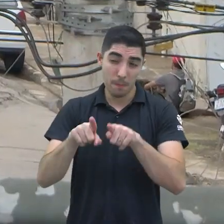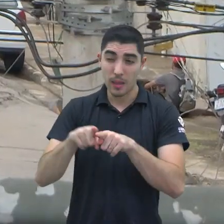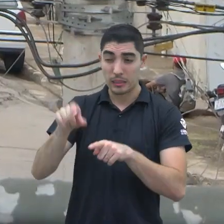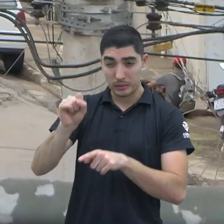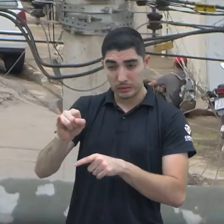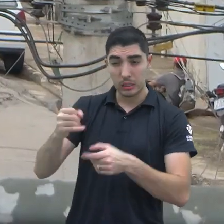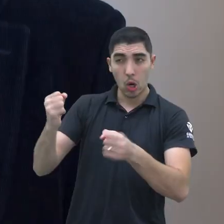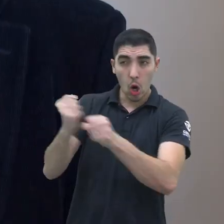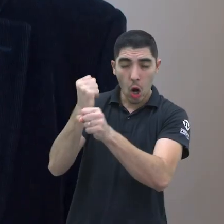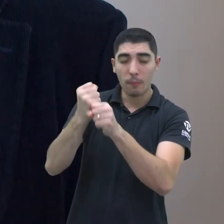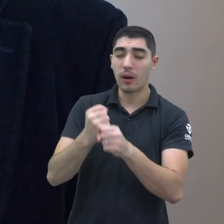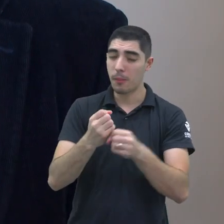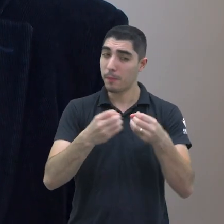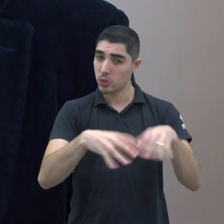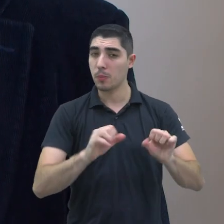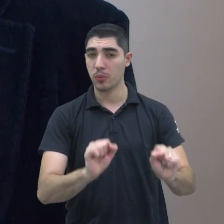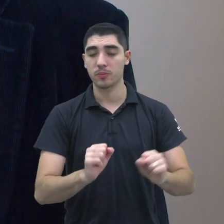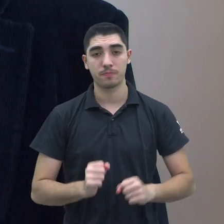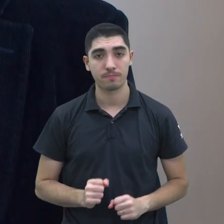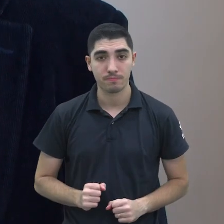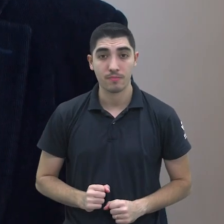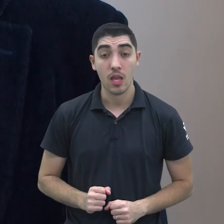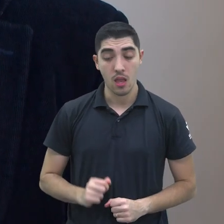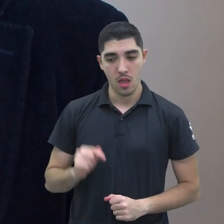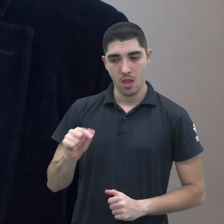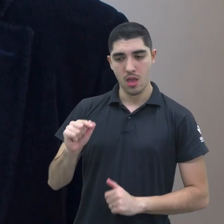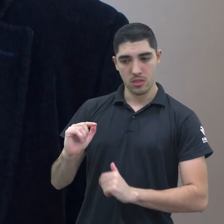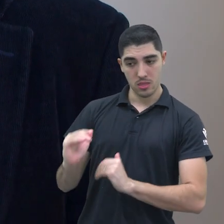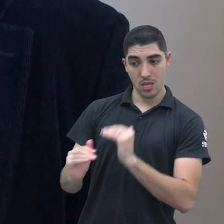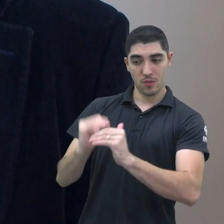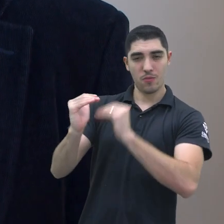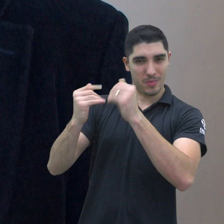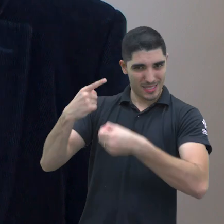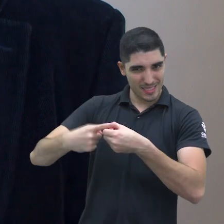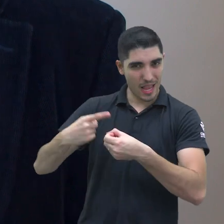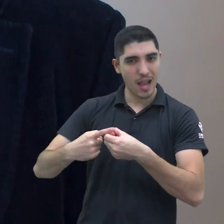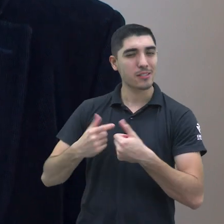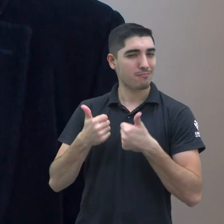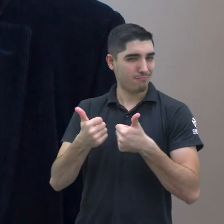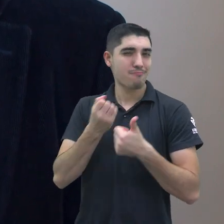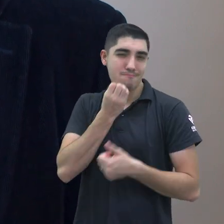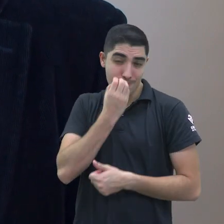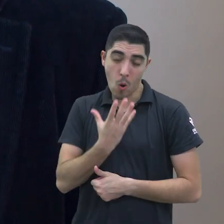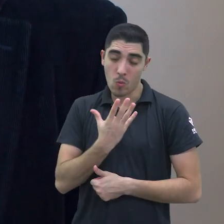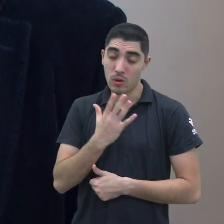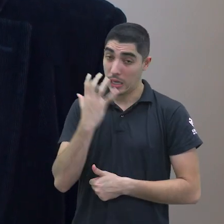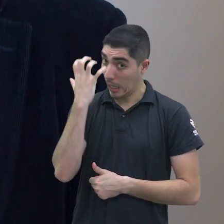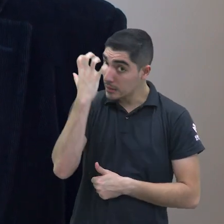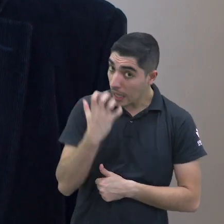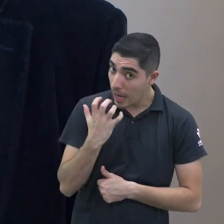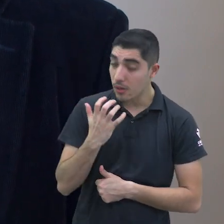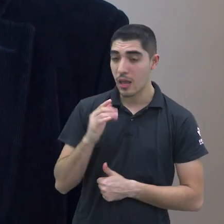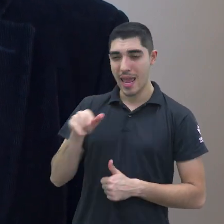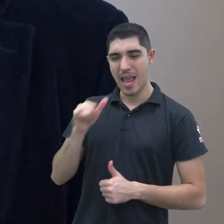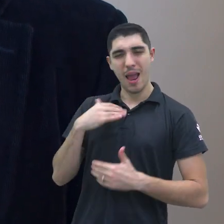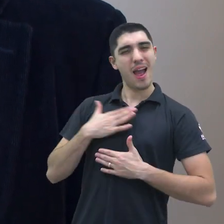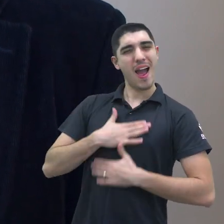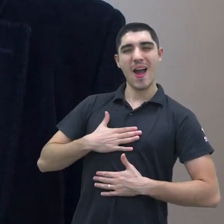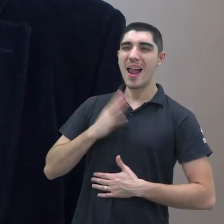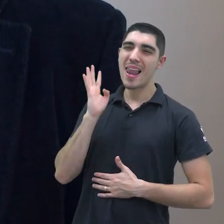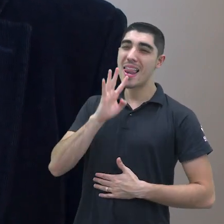das obras. Desenvolvimento urbano é um negócio muito sério, né? Ele, ao mesmo tempo que ele é prazeroso, ele te exige